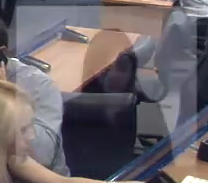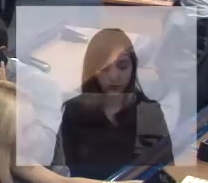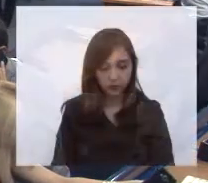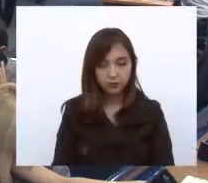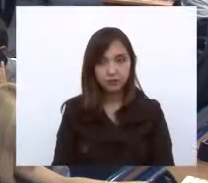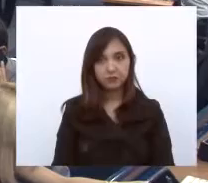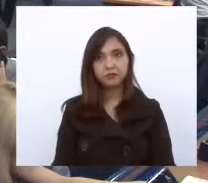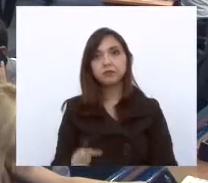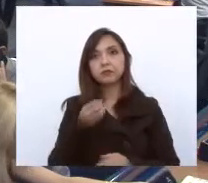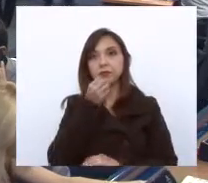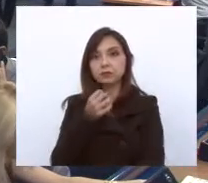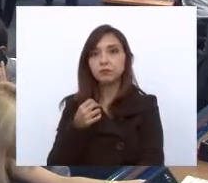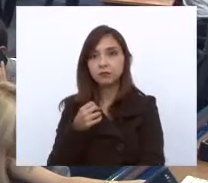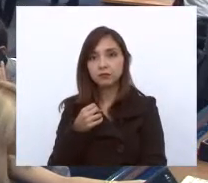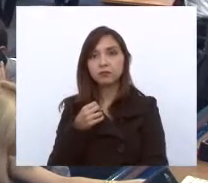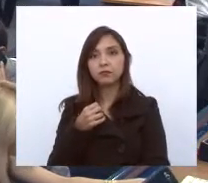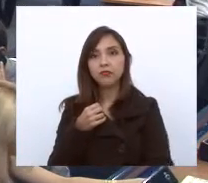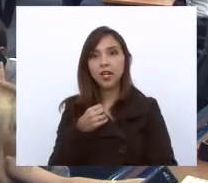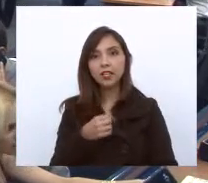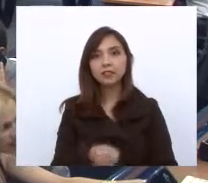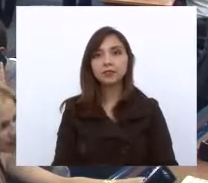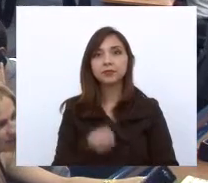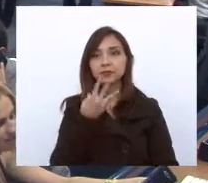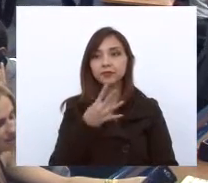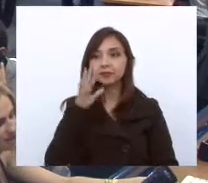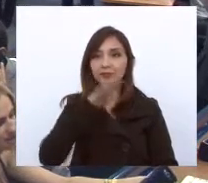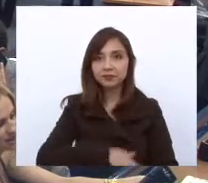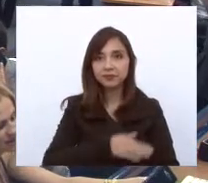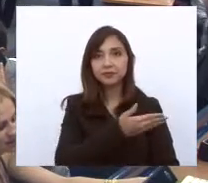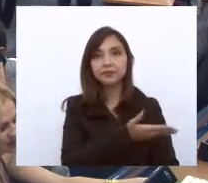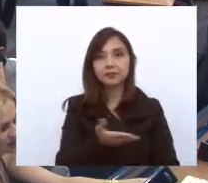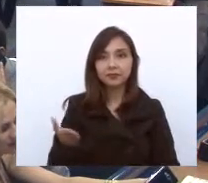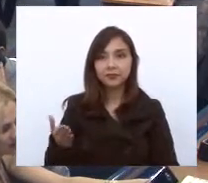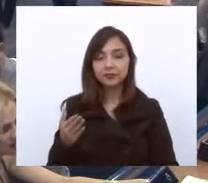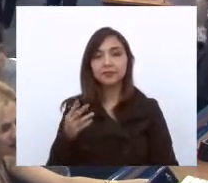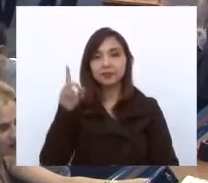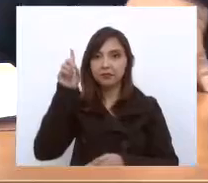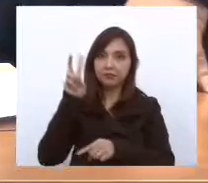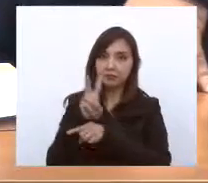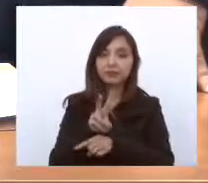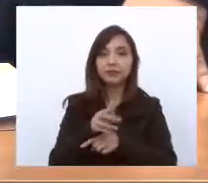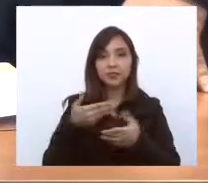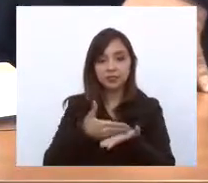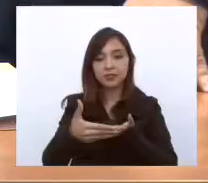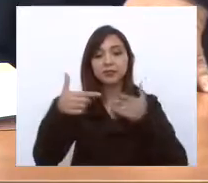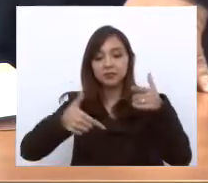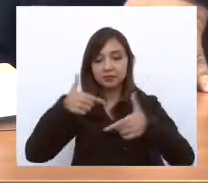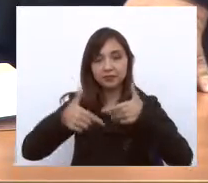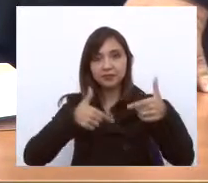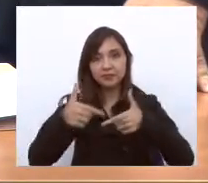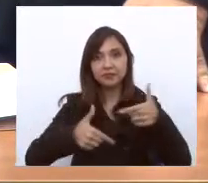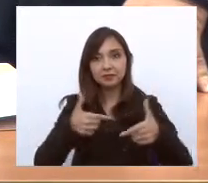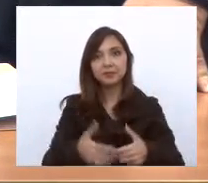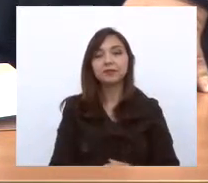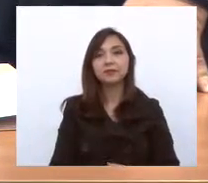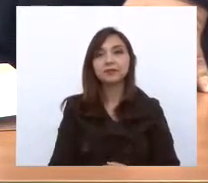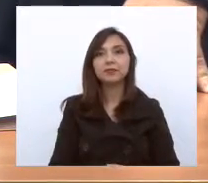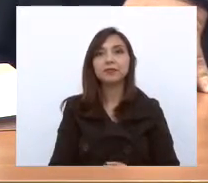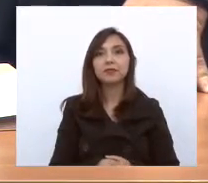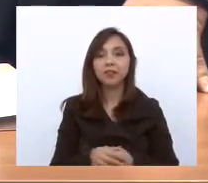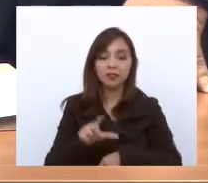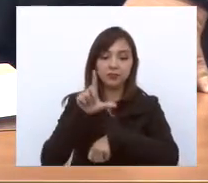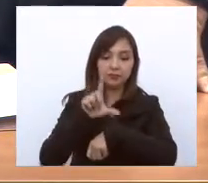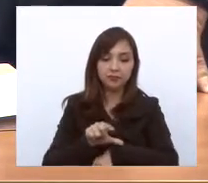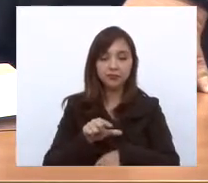Boa tarde, senhoras e senhores. Anulo legal, sob a proteção de Deus, iniciamos o trabalho da sessão ordinária. Passamos para o